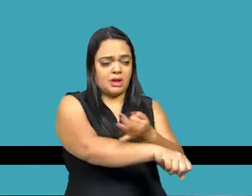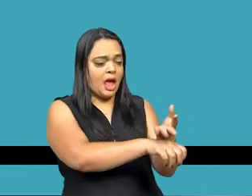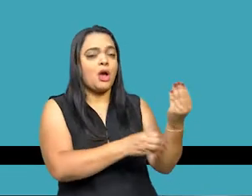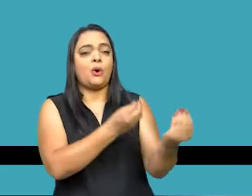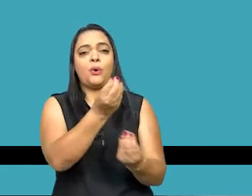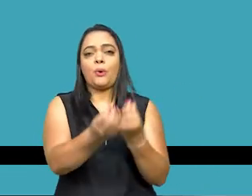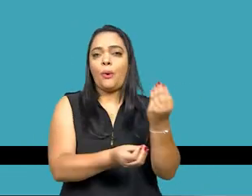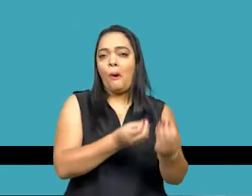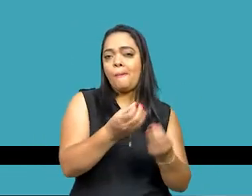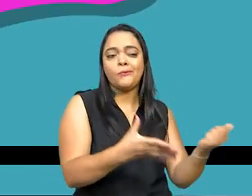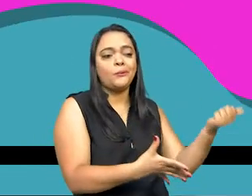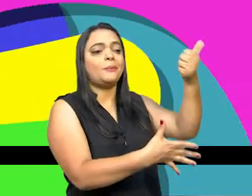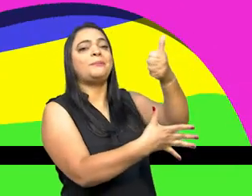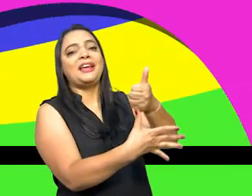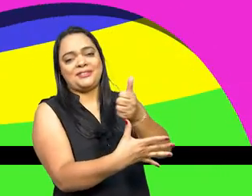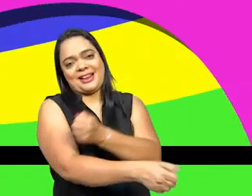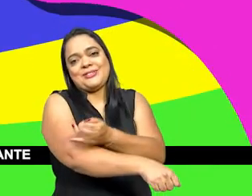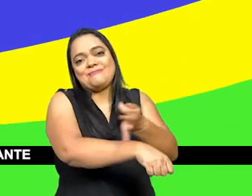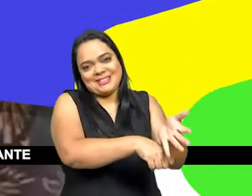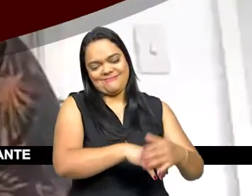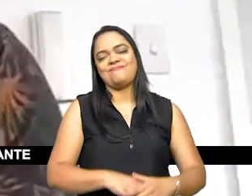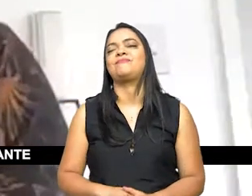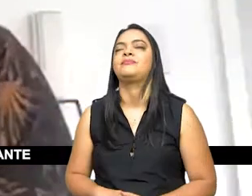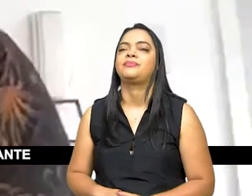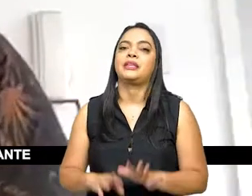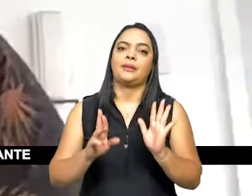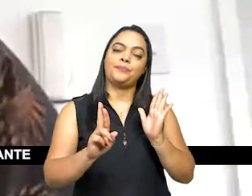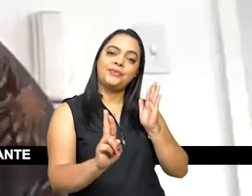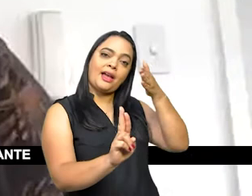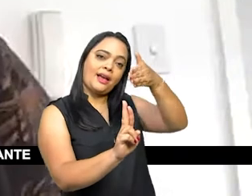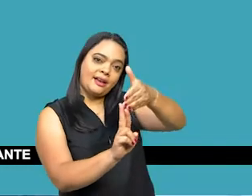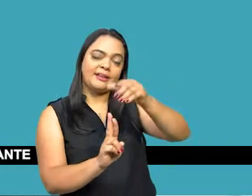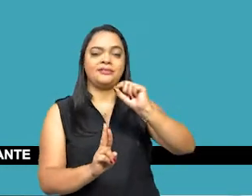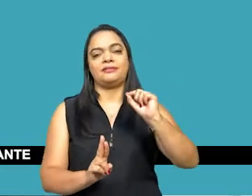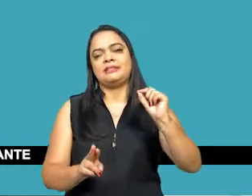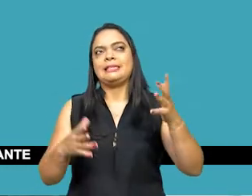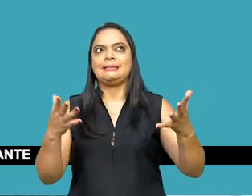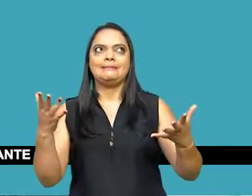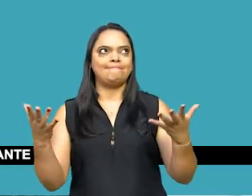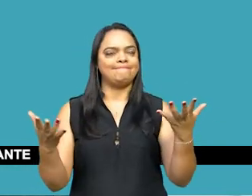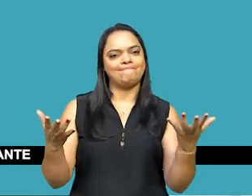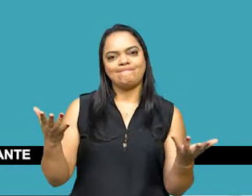se constrói o privilégio branco? A referência à live foi...